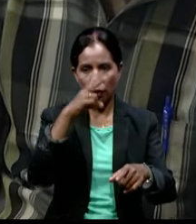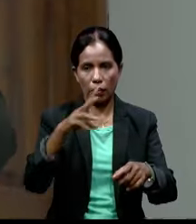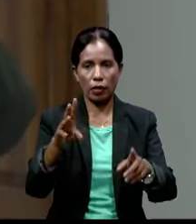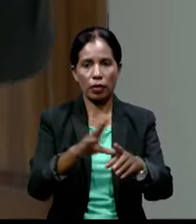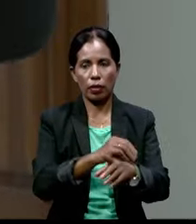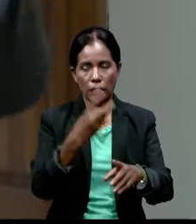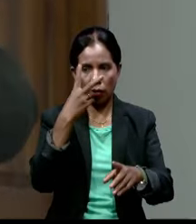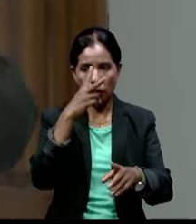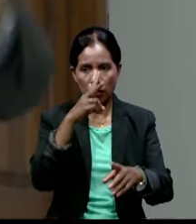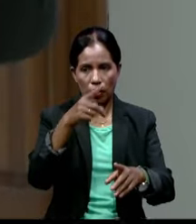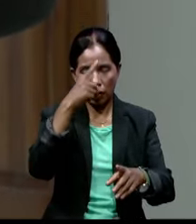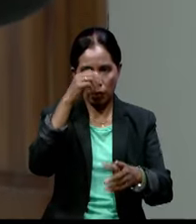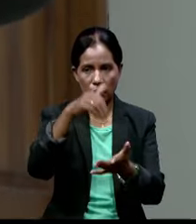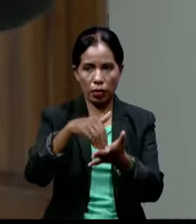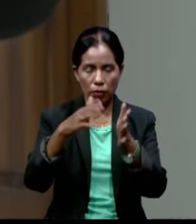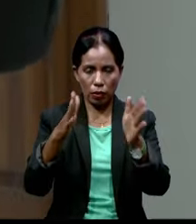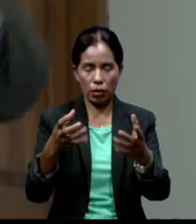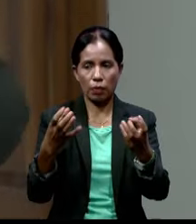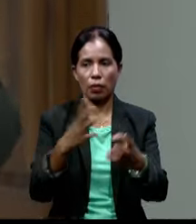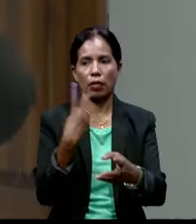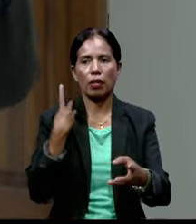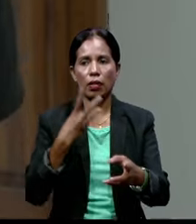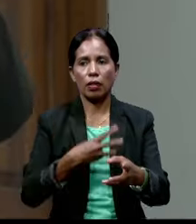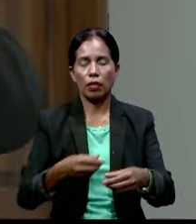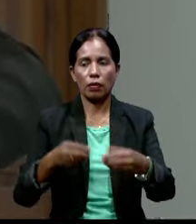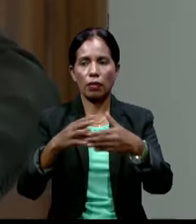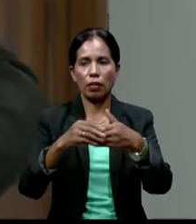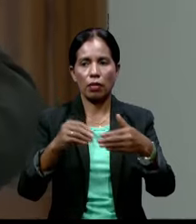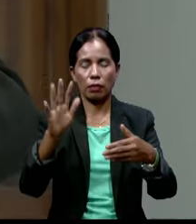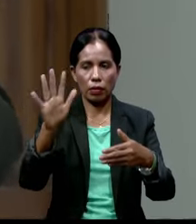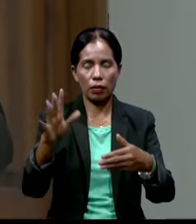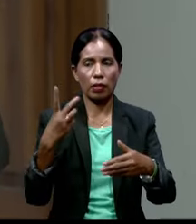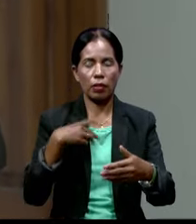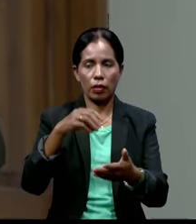só eu. Trabalho nos para, está a conversar de Manola, não está o senhor.